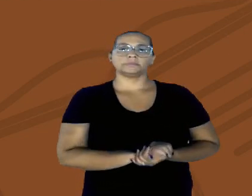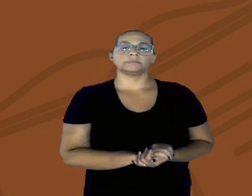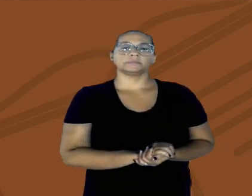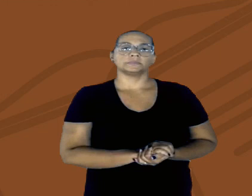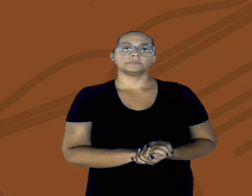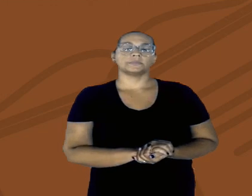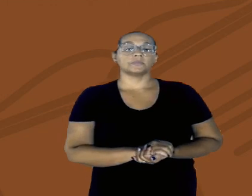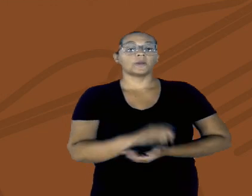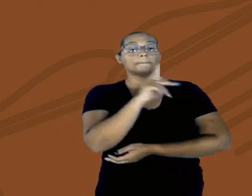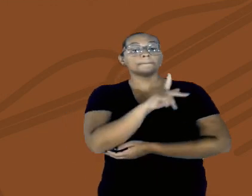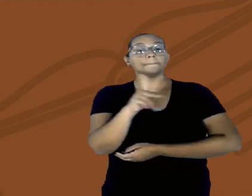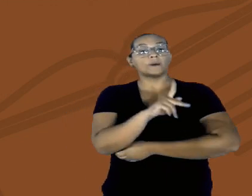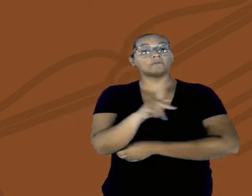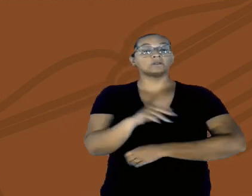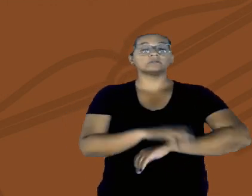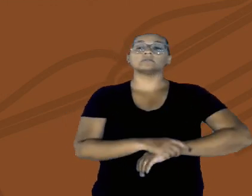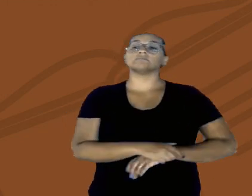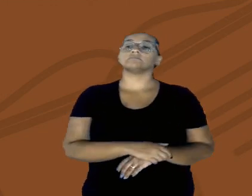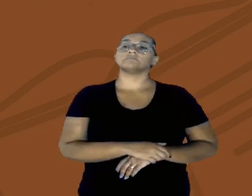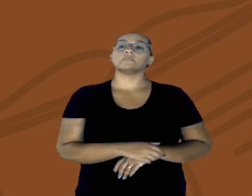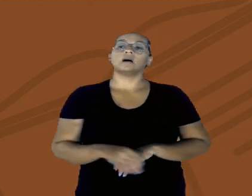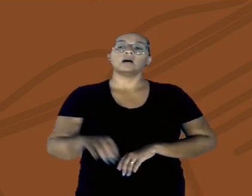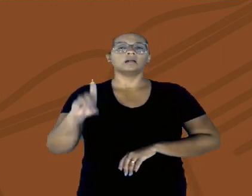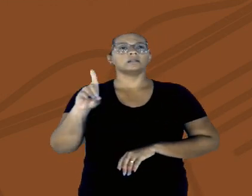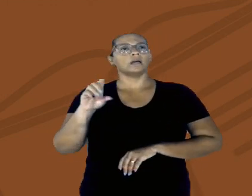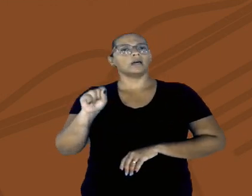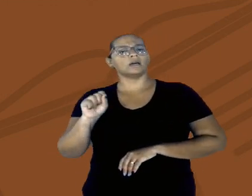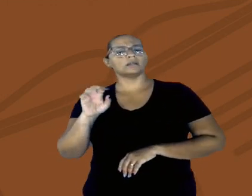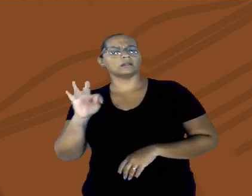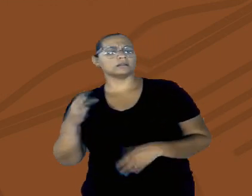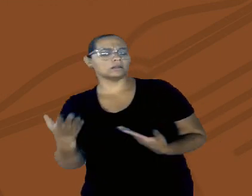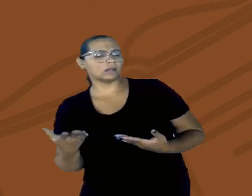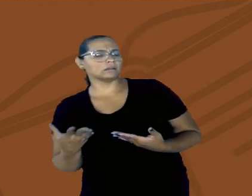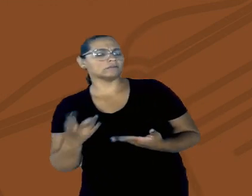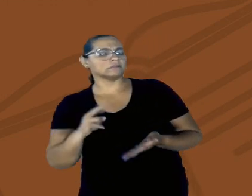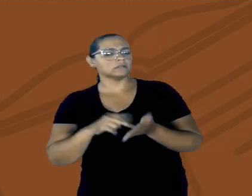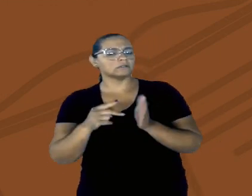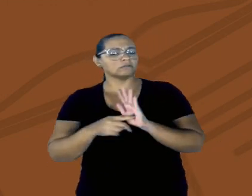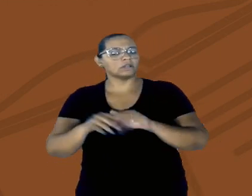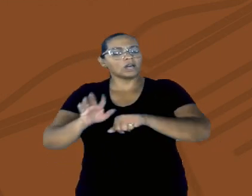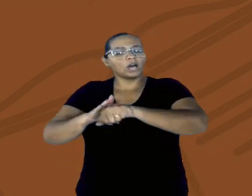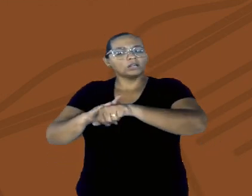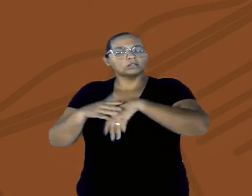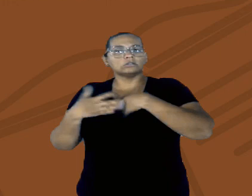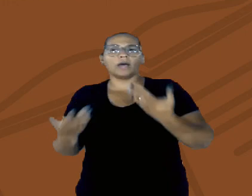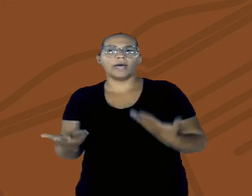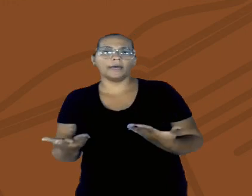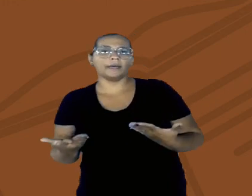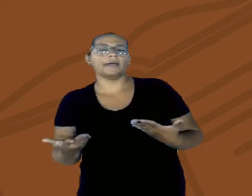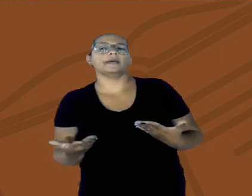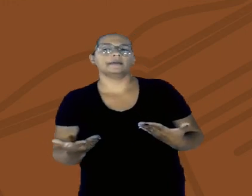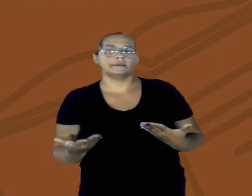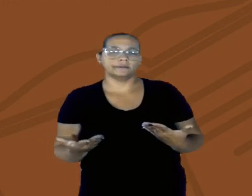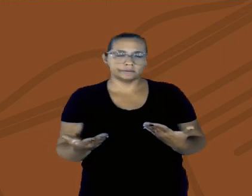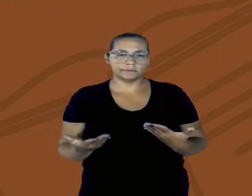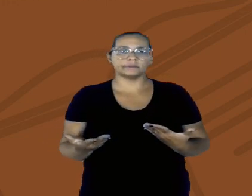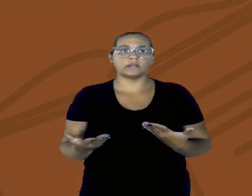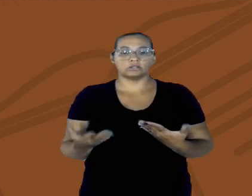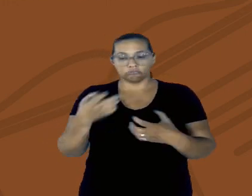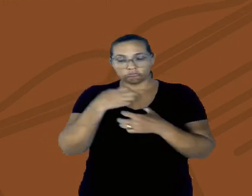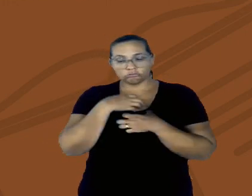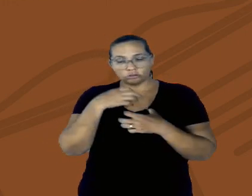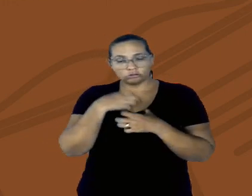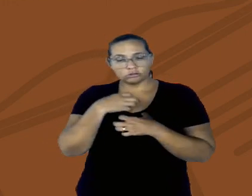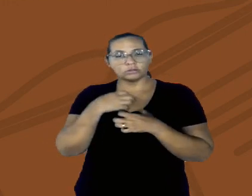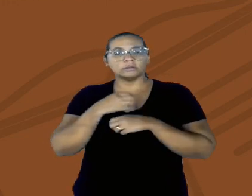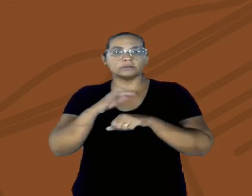O professor, então, falou DST representa as doenças, então tem a ver com sinais, tem a ver com